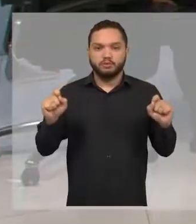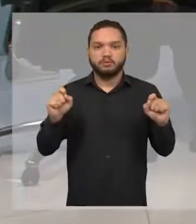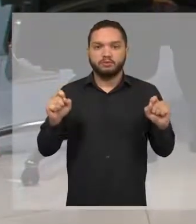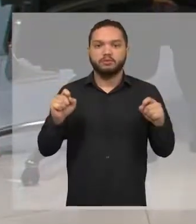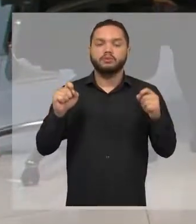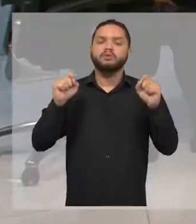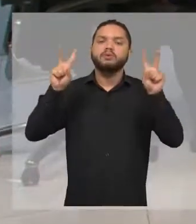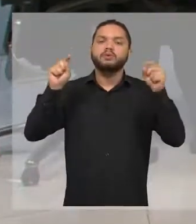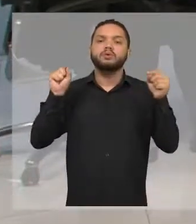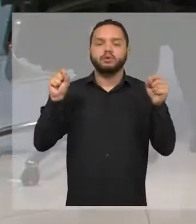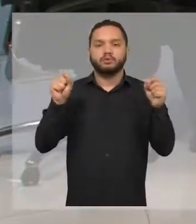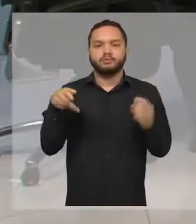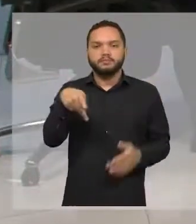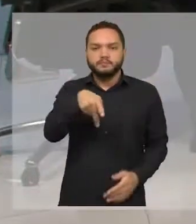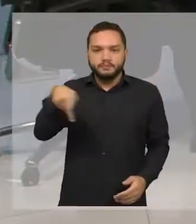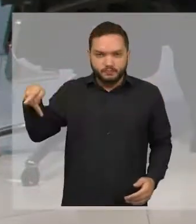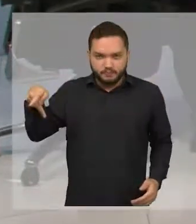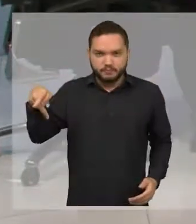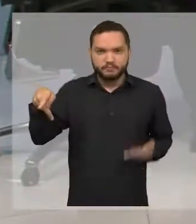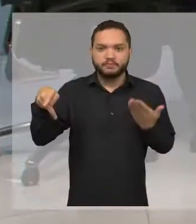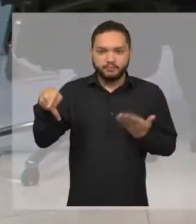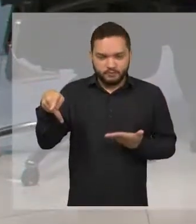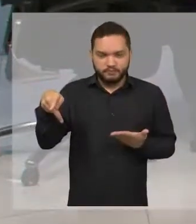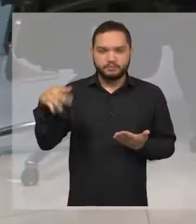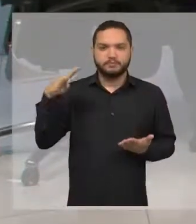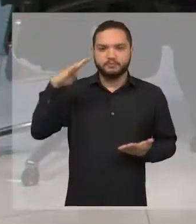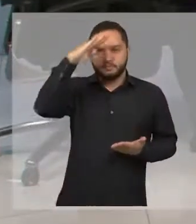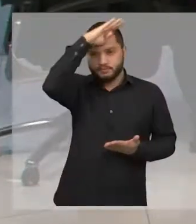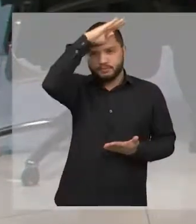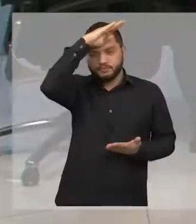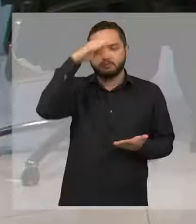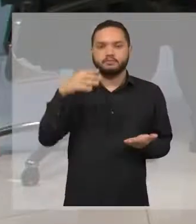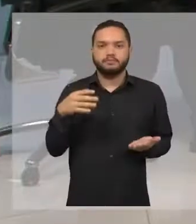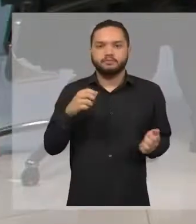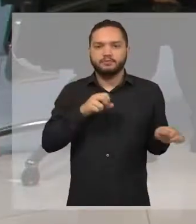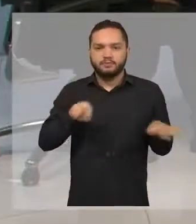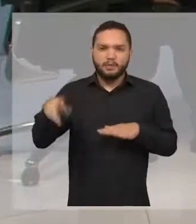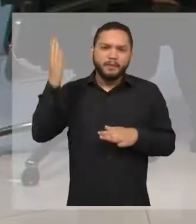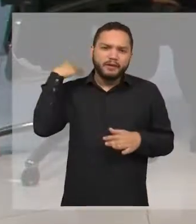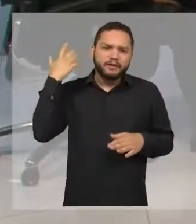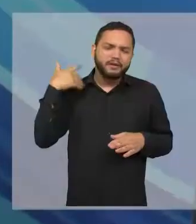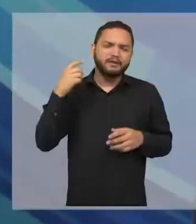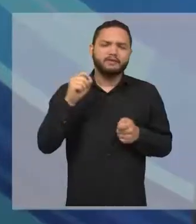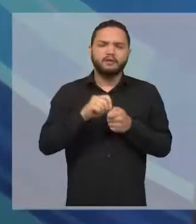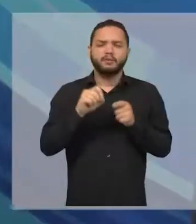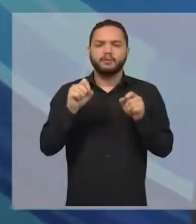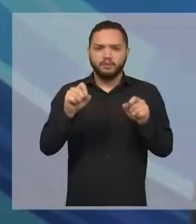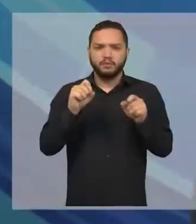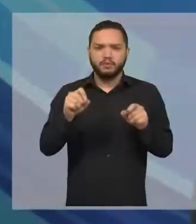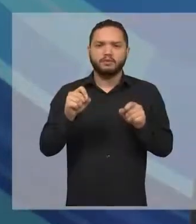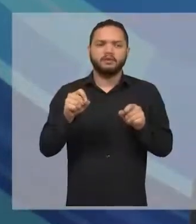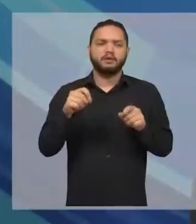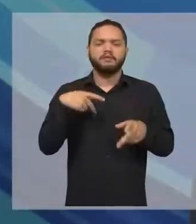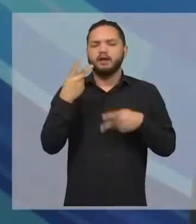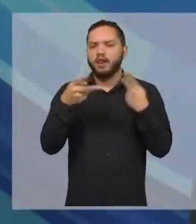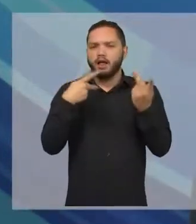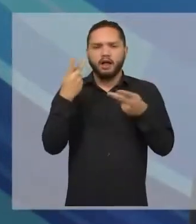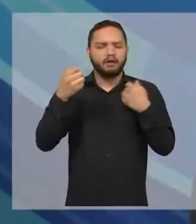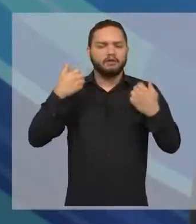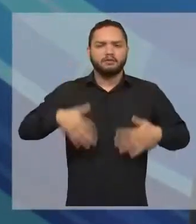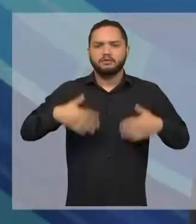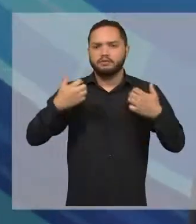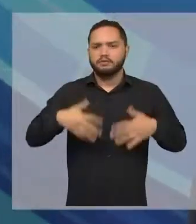confessa os seus crimes para afastar a tentativa de justificar uma possível repetição de determinados